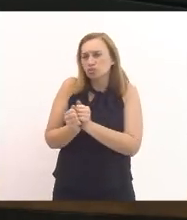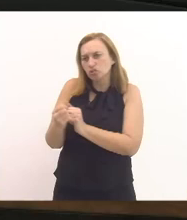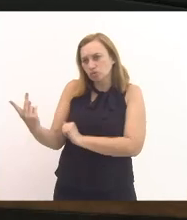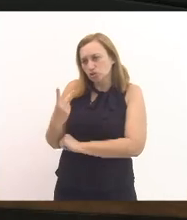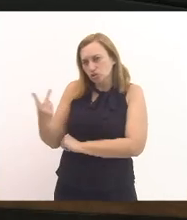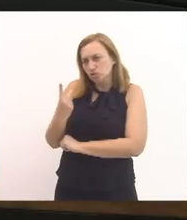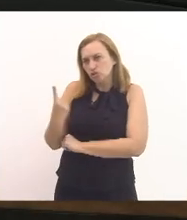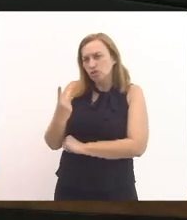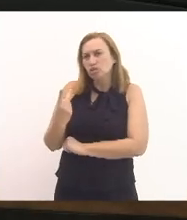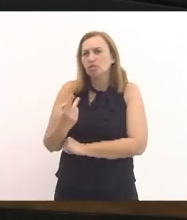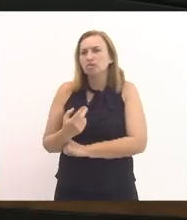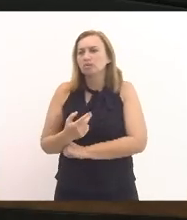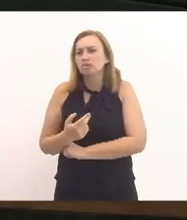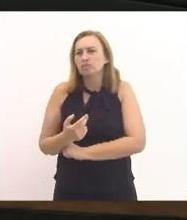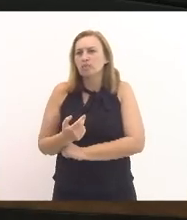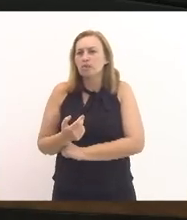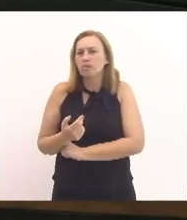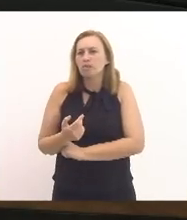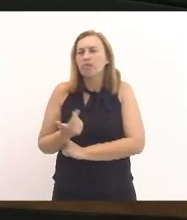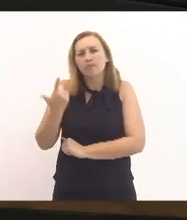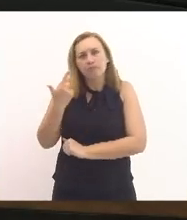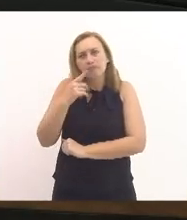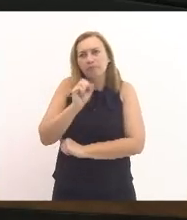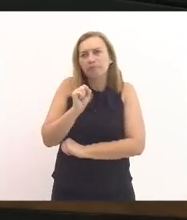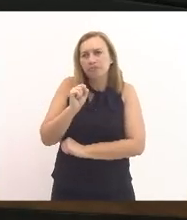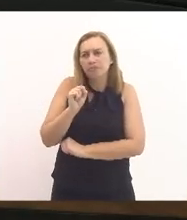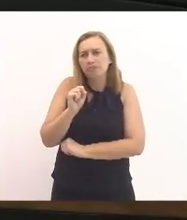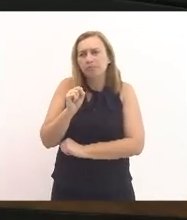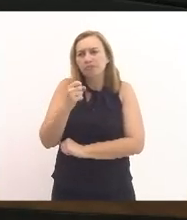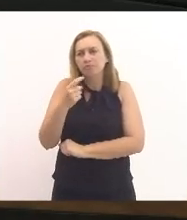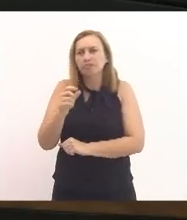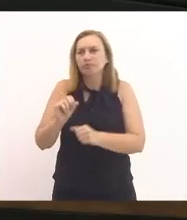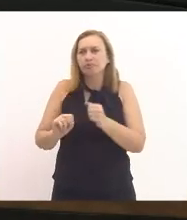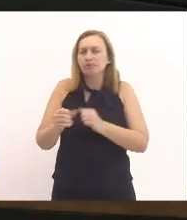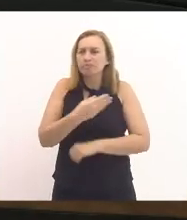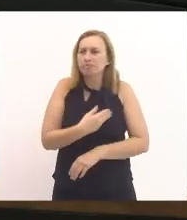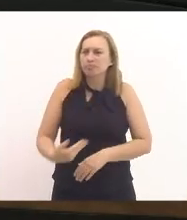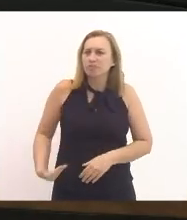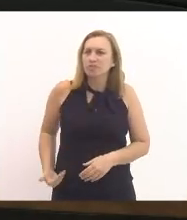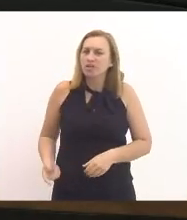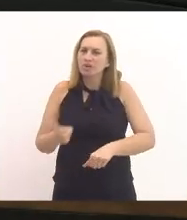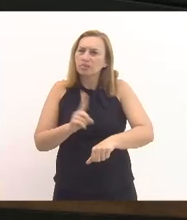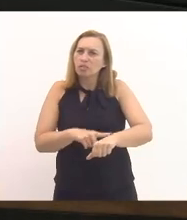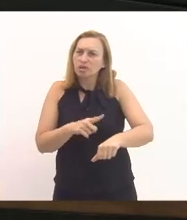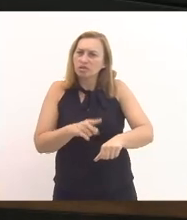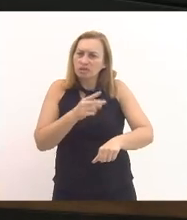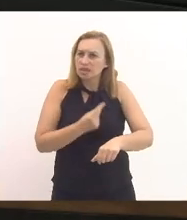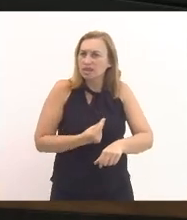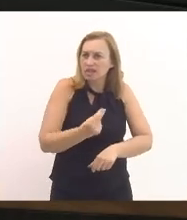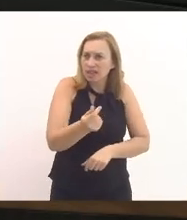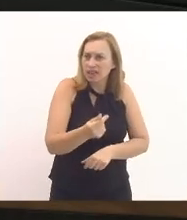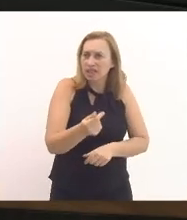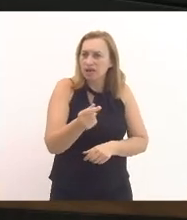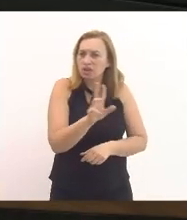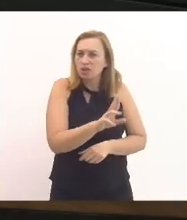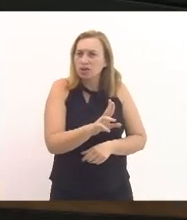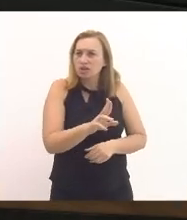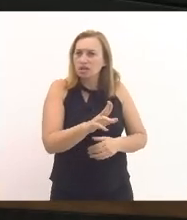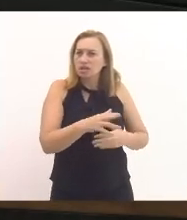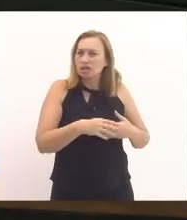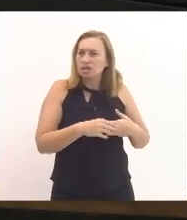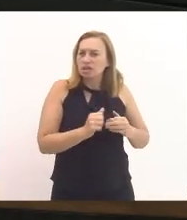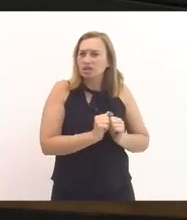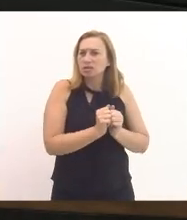ele que a gente trabalha muito junto eu consegui convencer o governador para na hora que se você poder levar sua arma